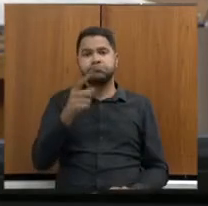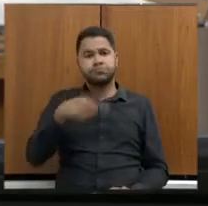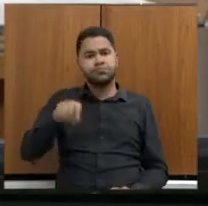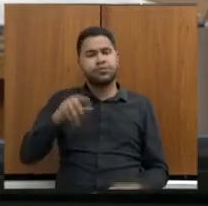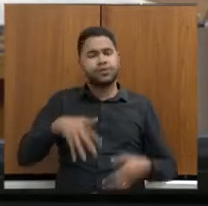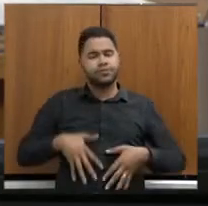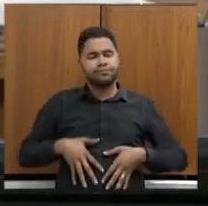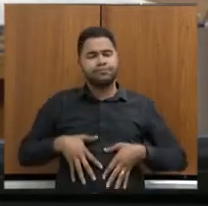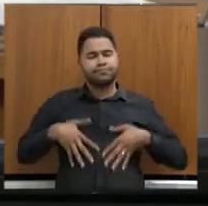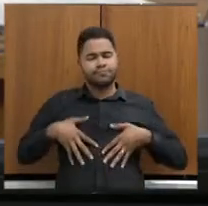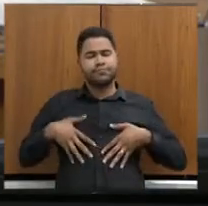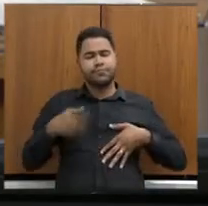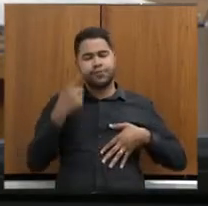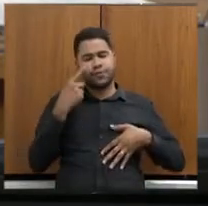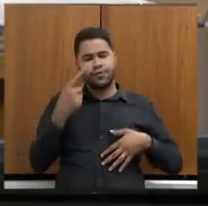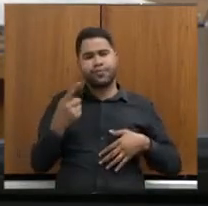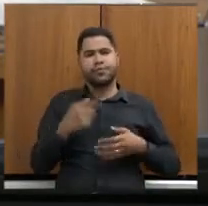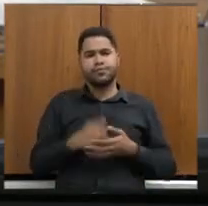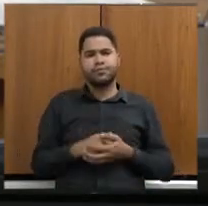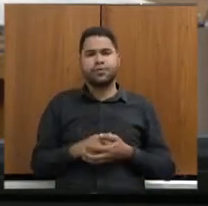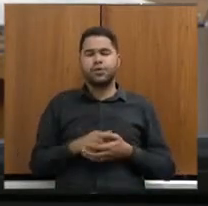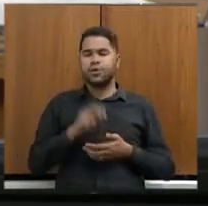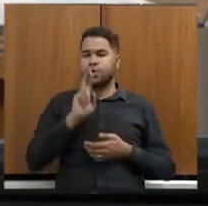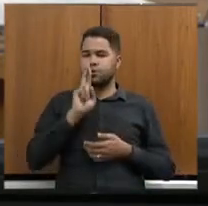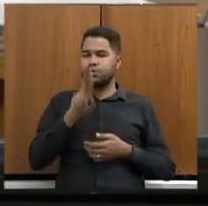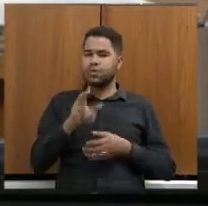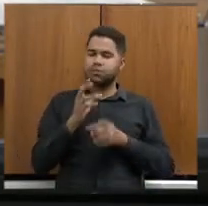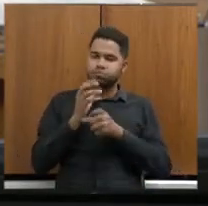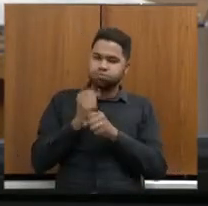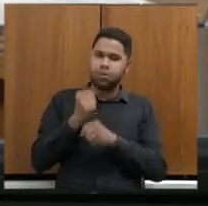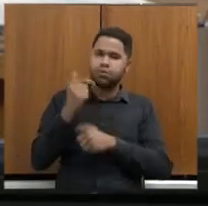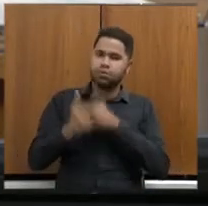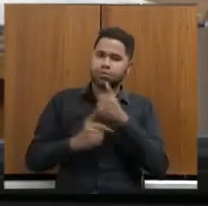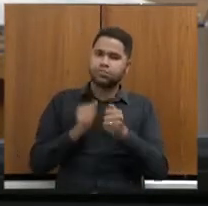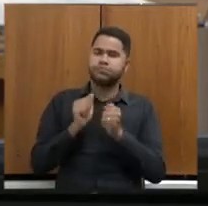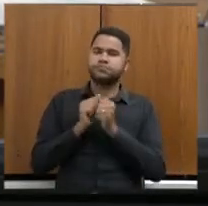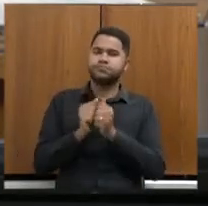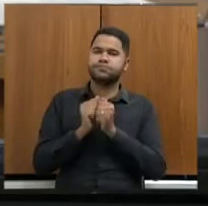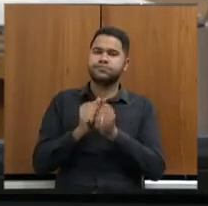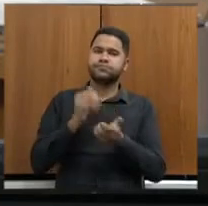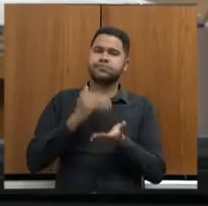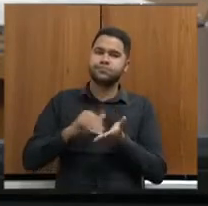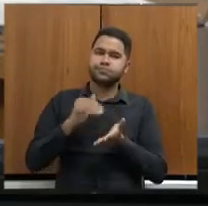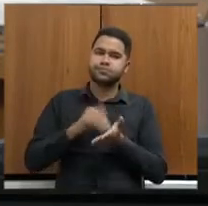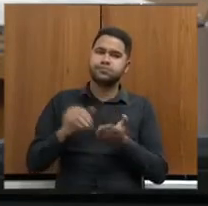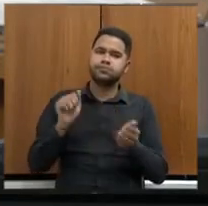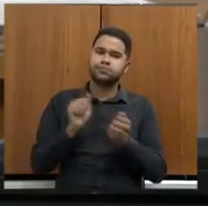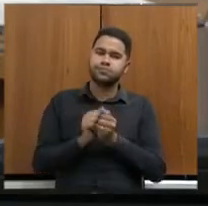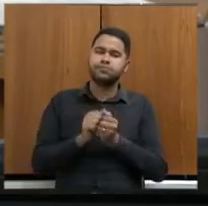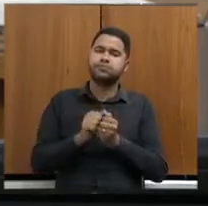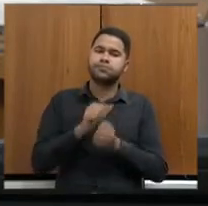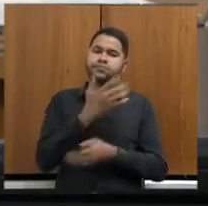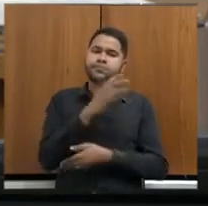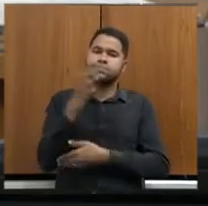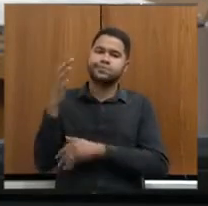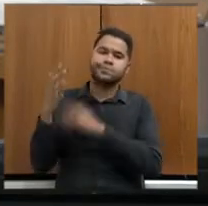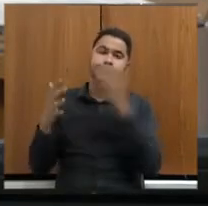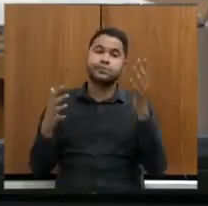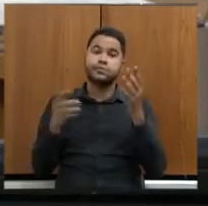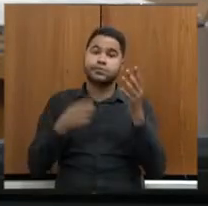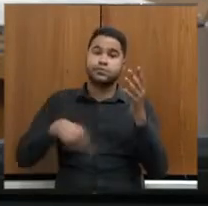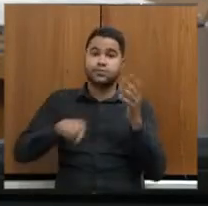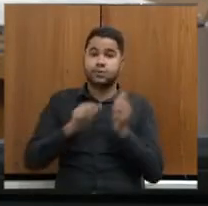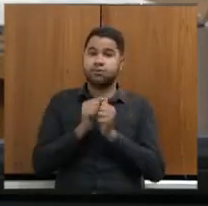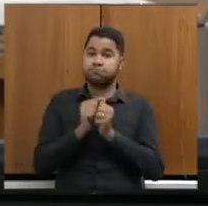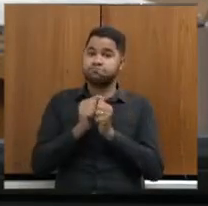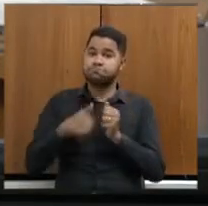que você vai ficar satisfeito com que você vai ver a resultado ver e é um trabalho em conjunto a parede agricultura com a Secretaria de Meio Ambiente a gente tem que